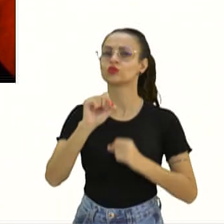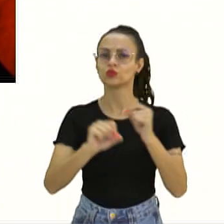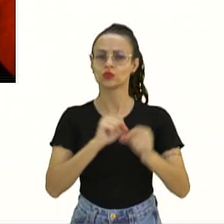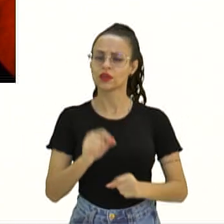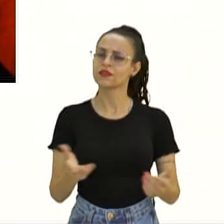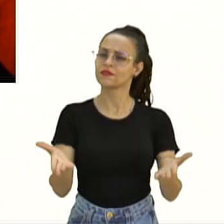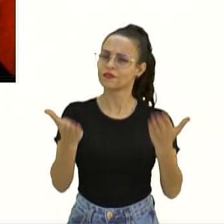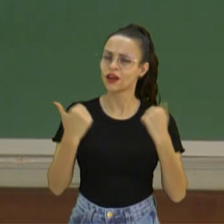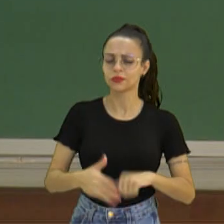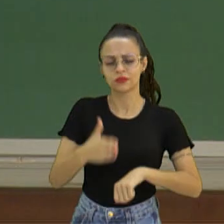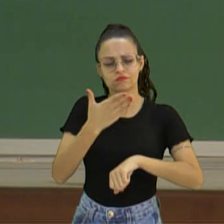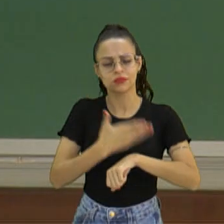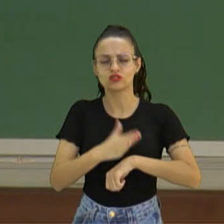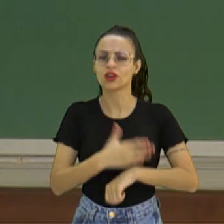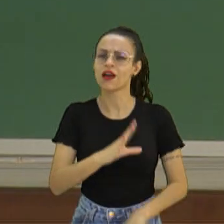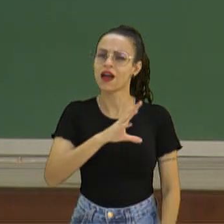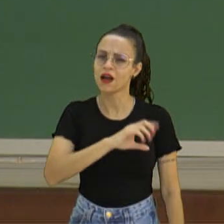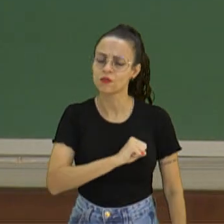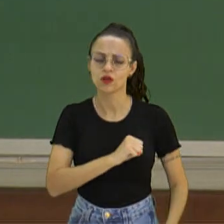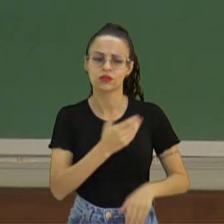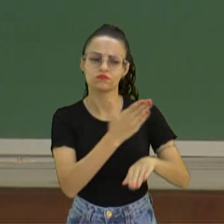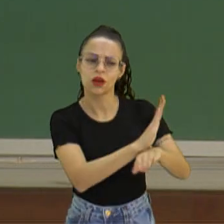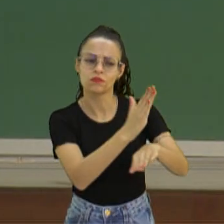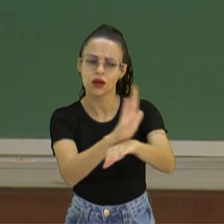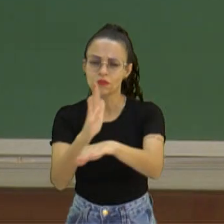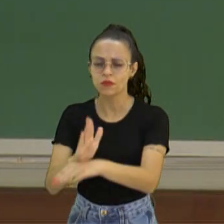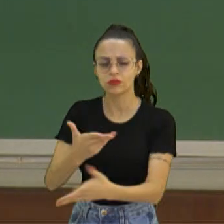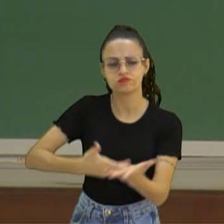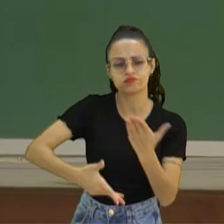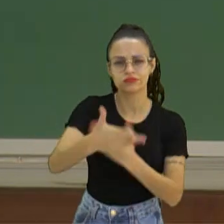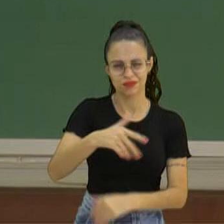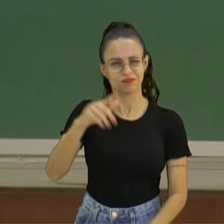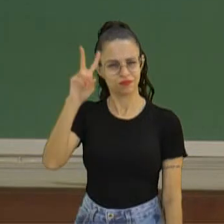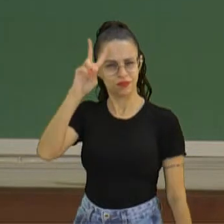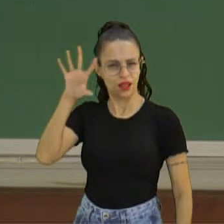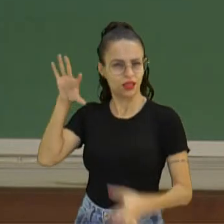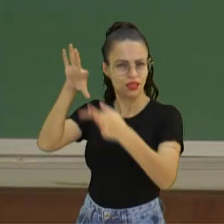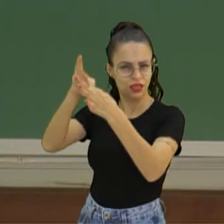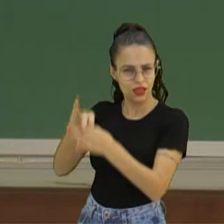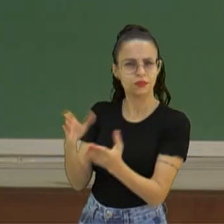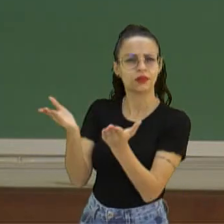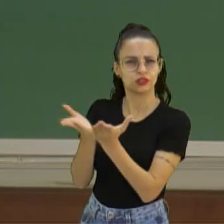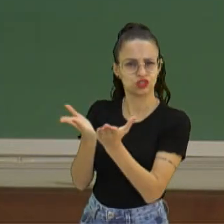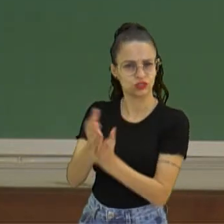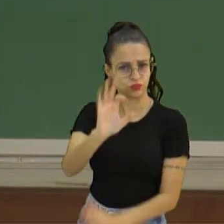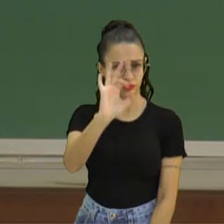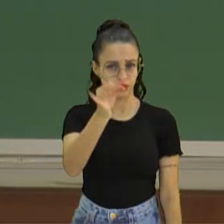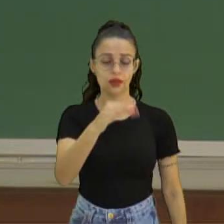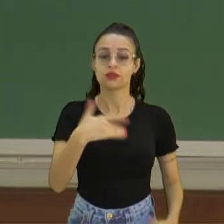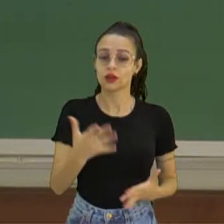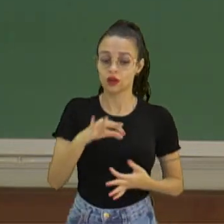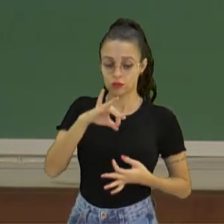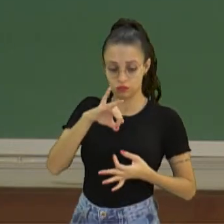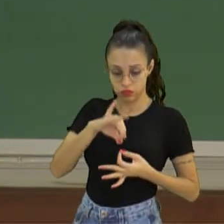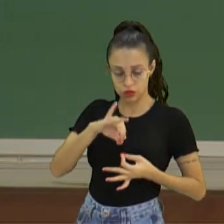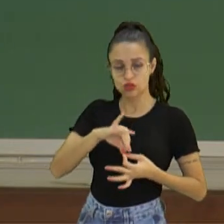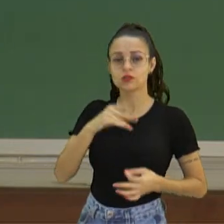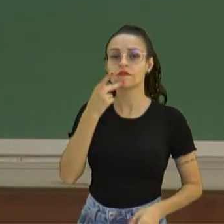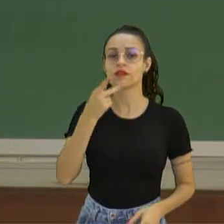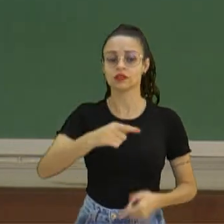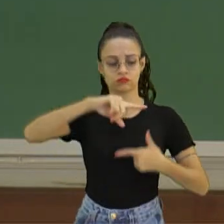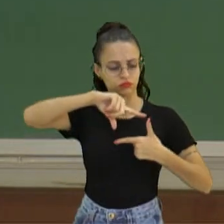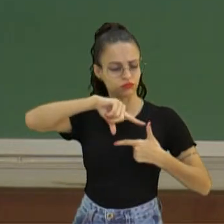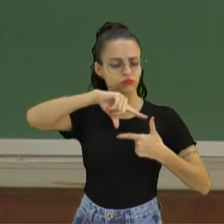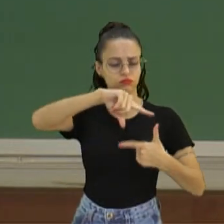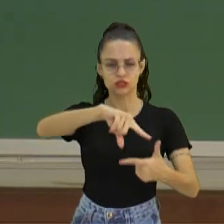praticar o amor ao próximo não lembro o cristianismo isso olha só que interessante um budista falando de uma tradição milenar